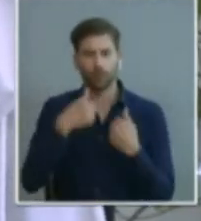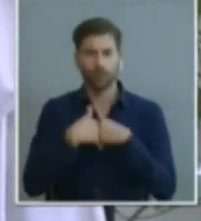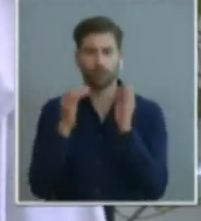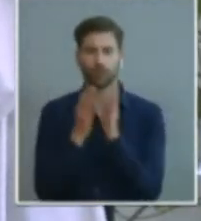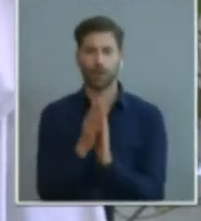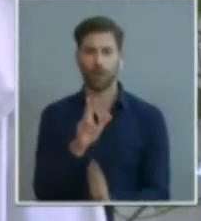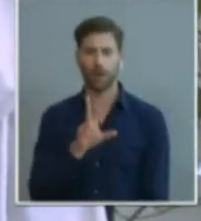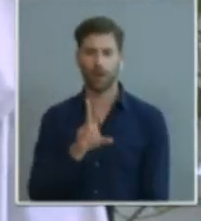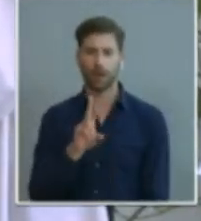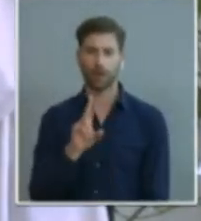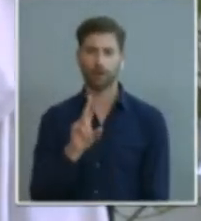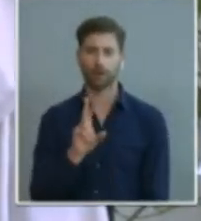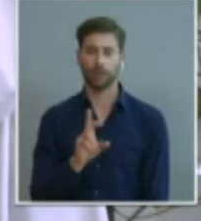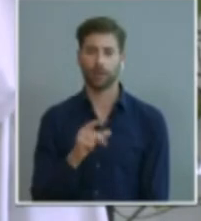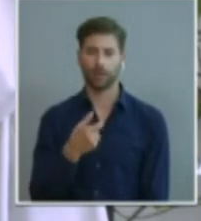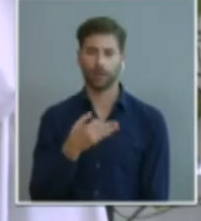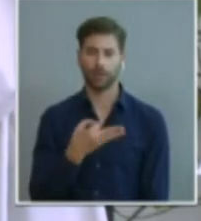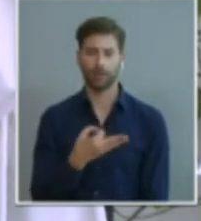RTP.